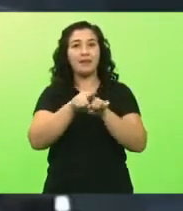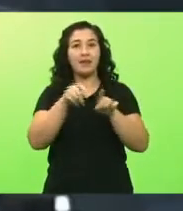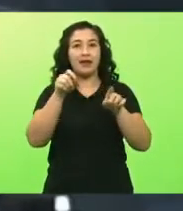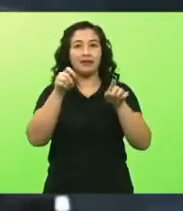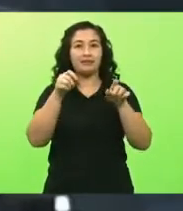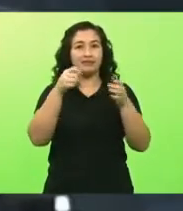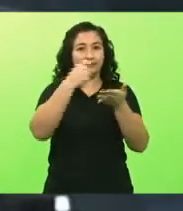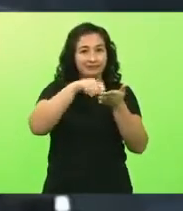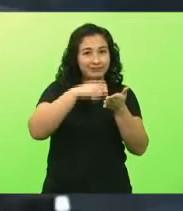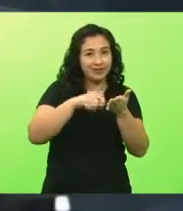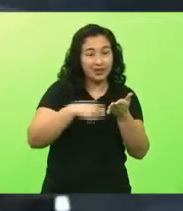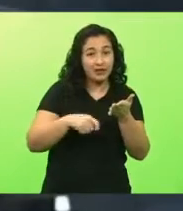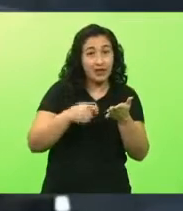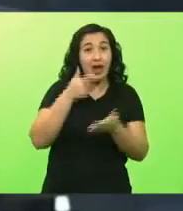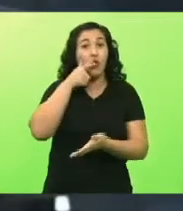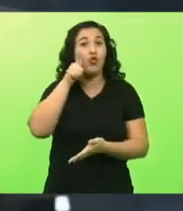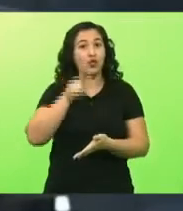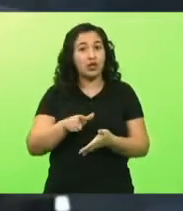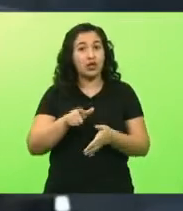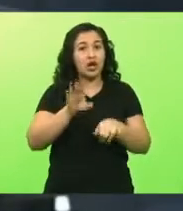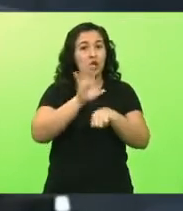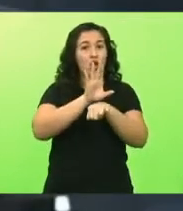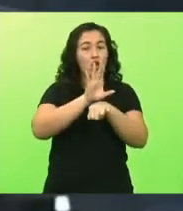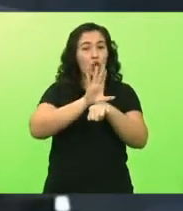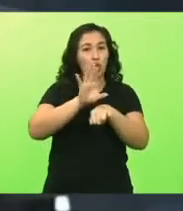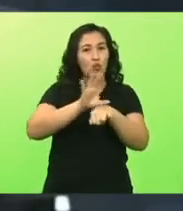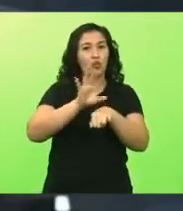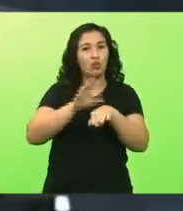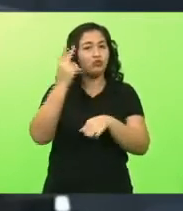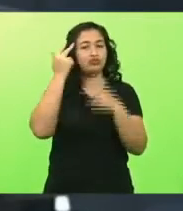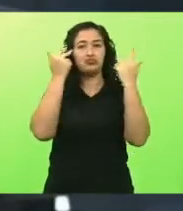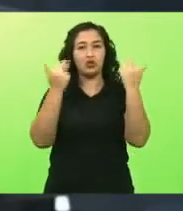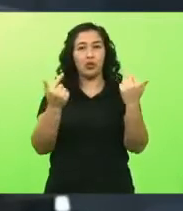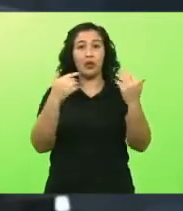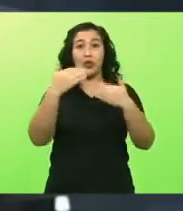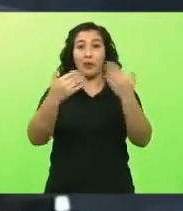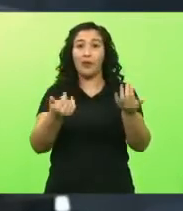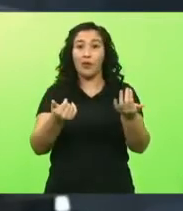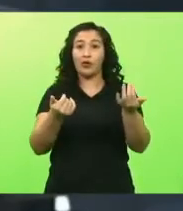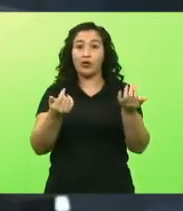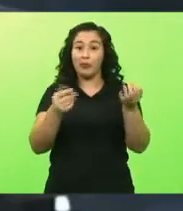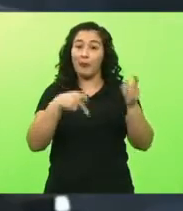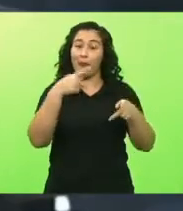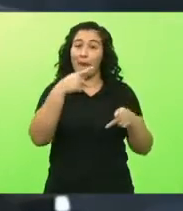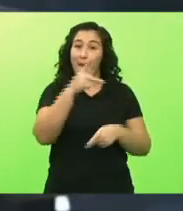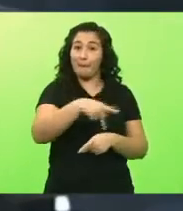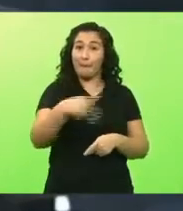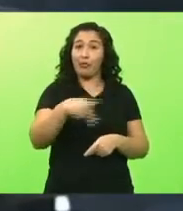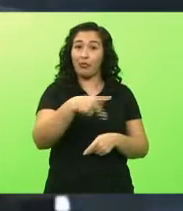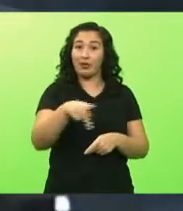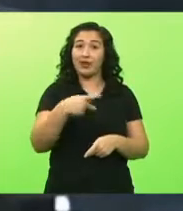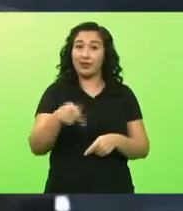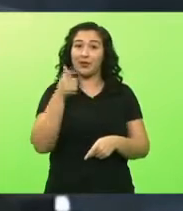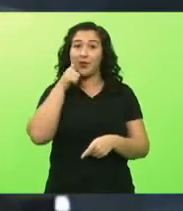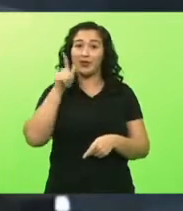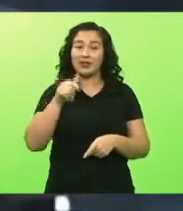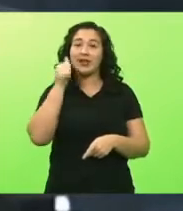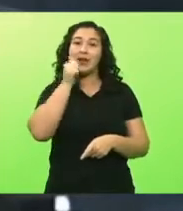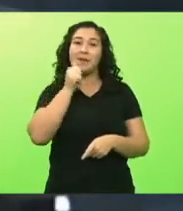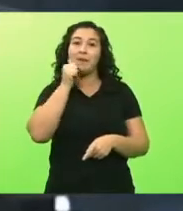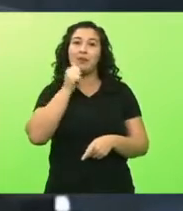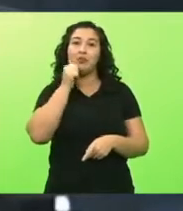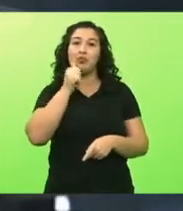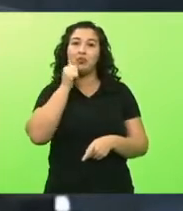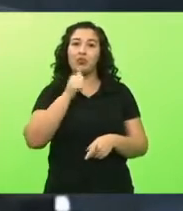fazer o curso normal até se formar professora em uma turma composta em maioria por moças da